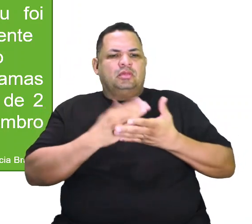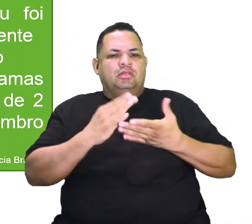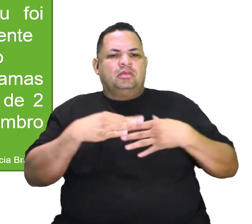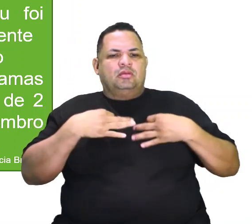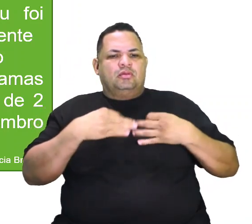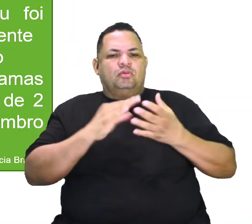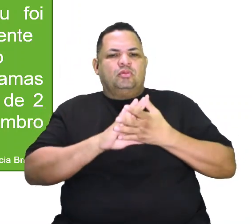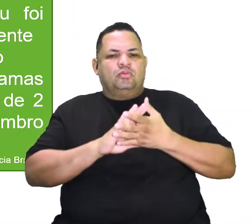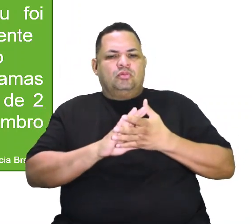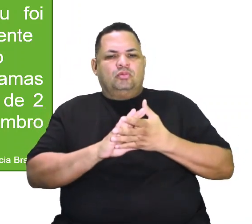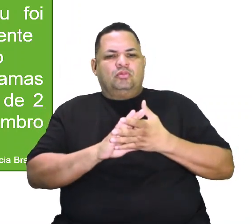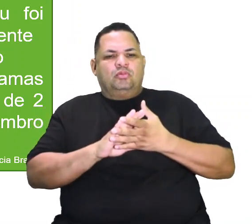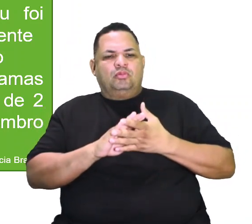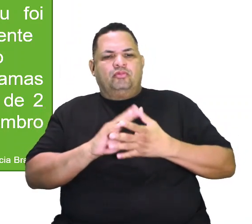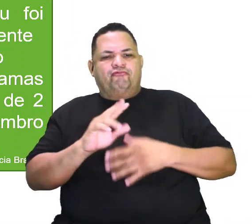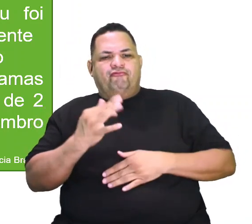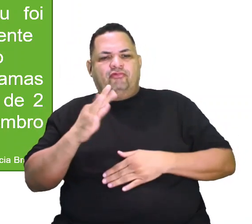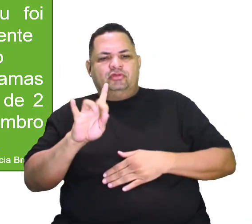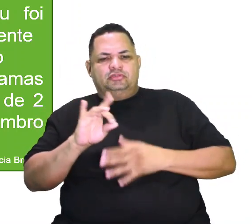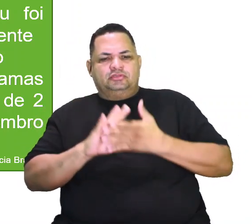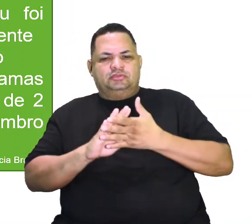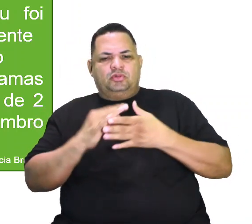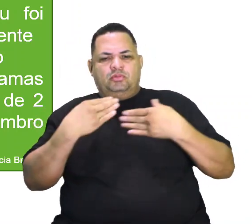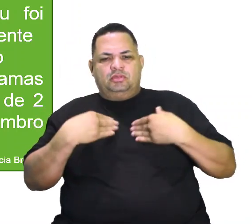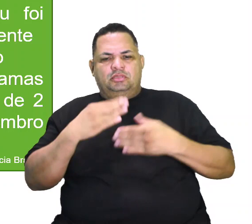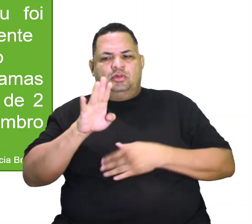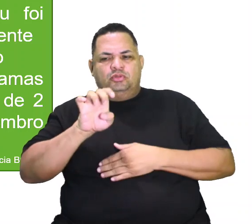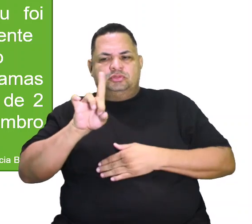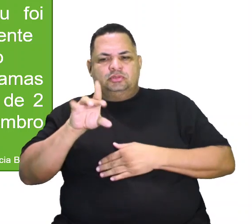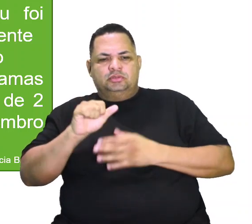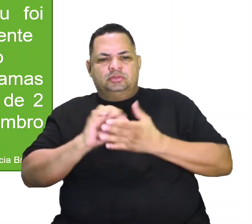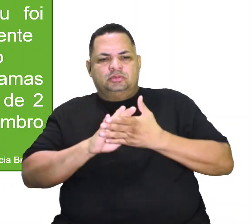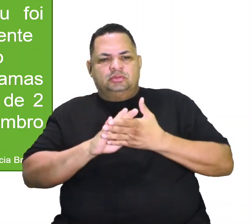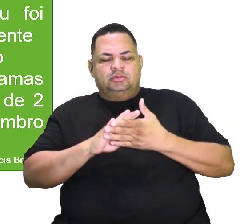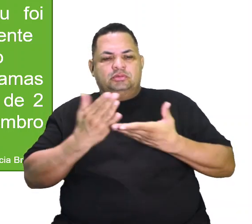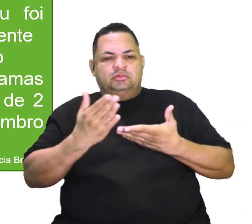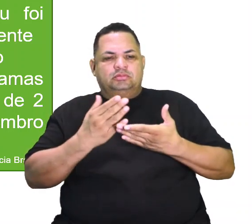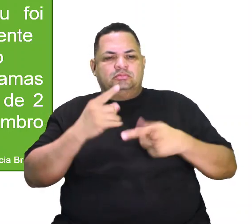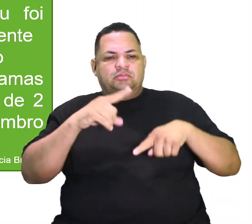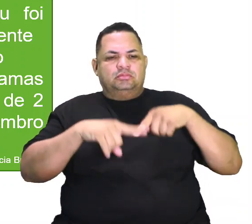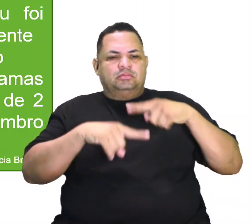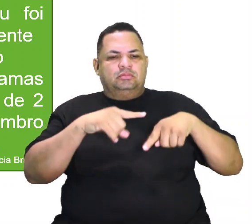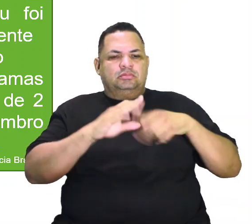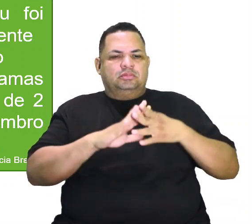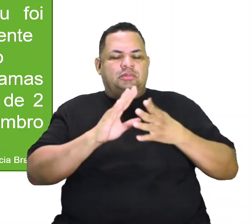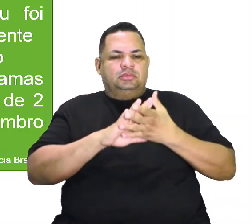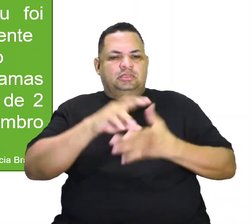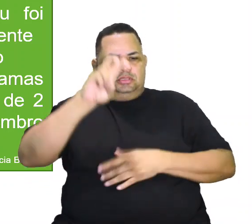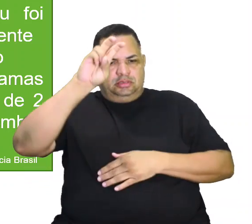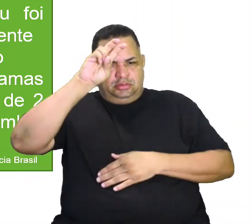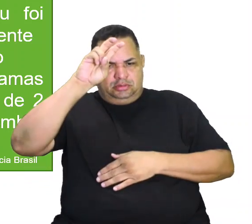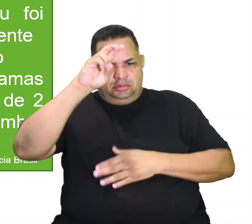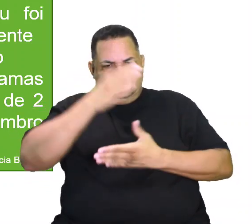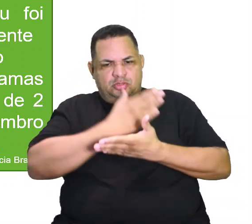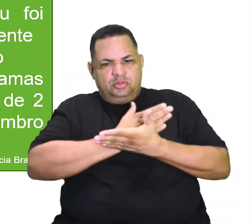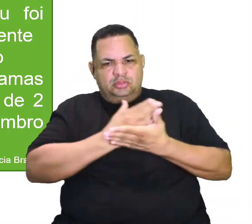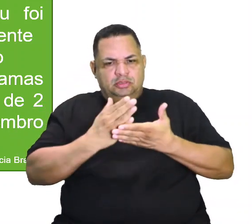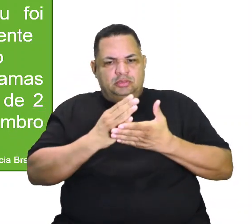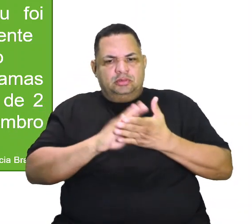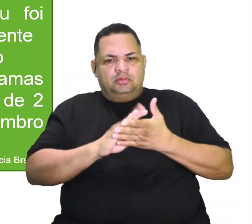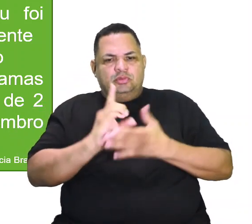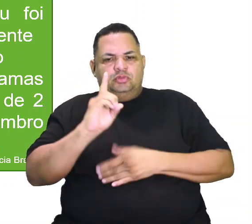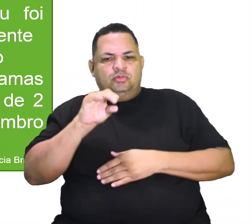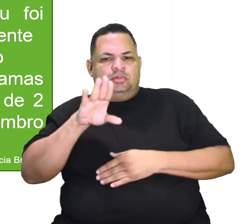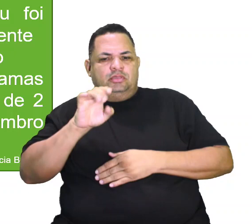mais antigo fóssil, que é o crânio, né, da Luzia, coleção egípcia iniciada por Dom